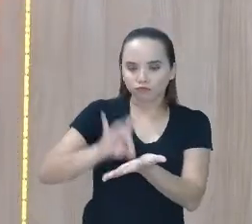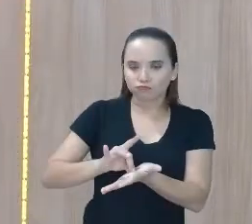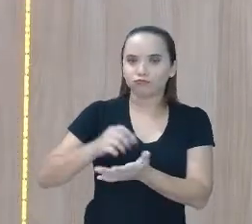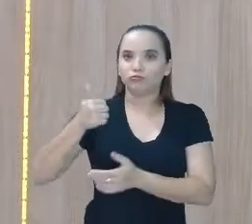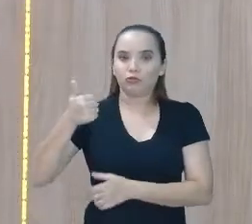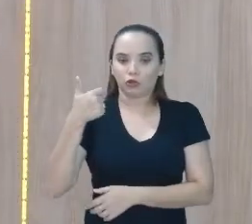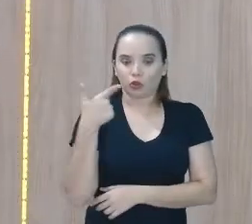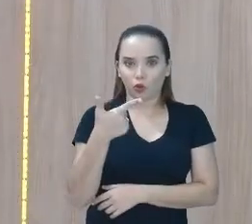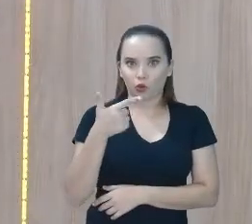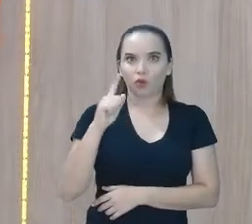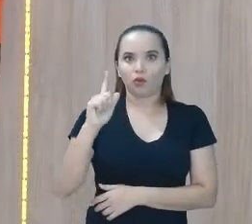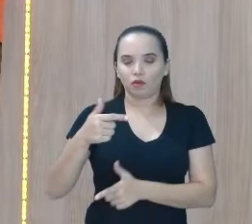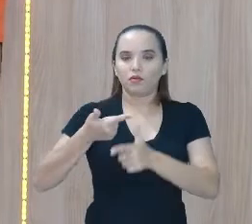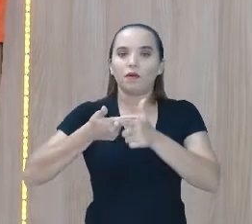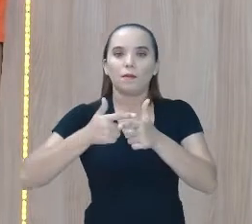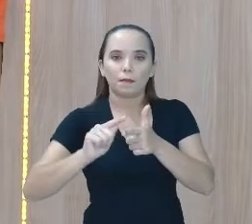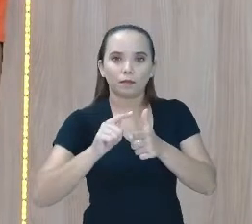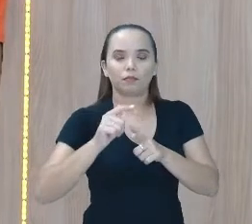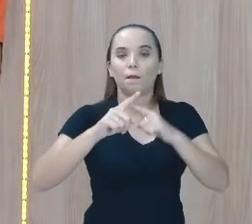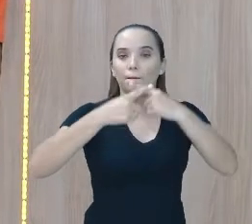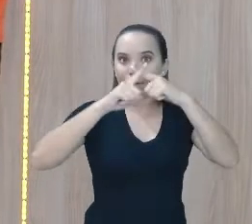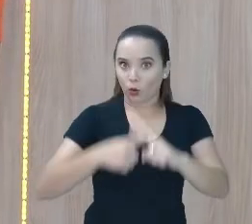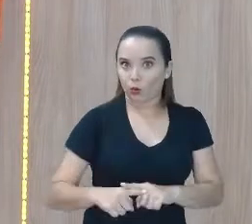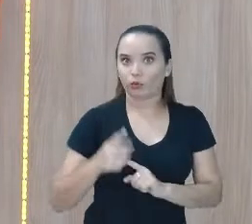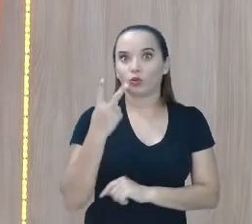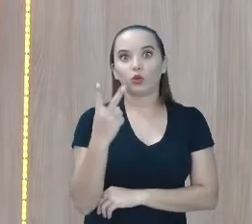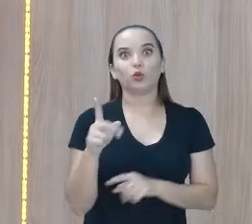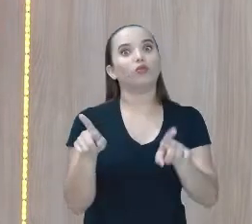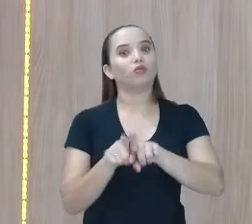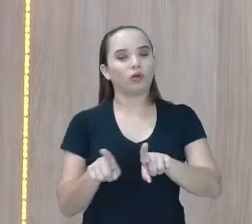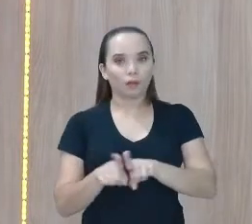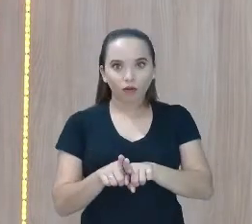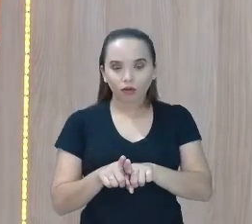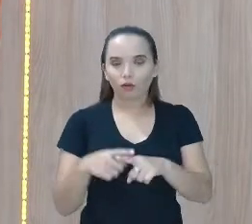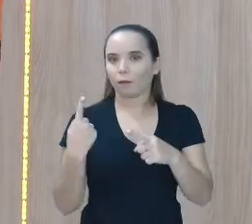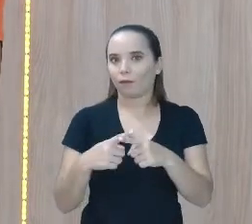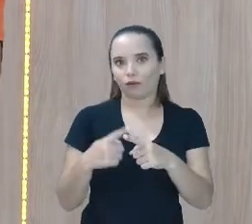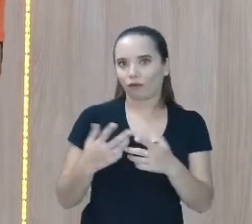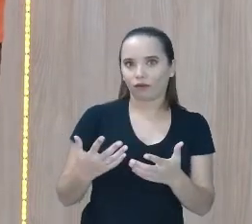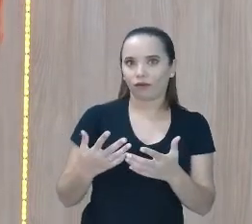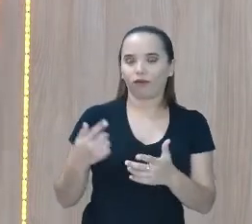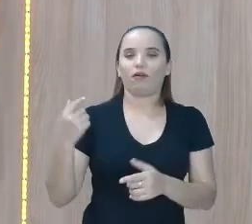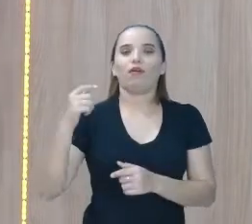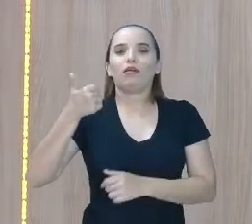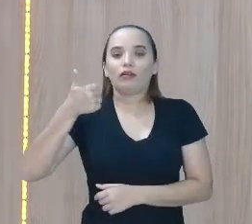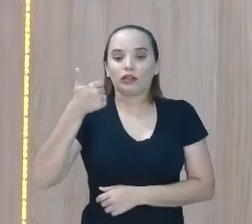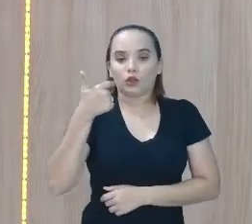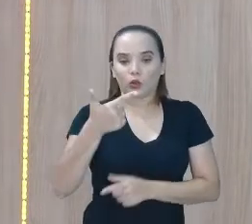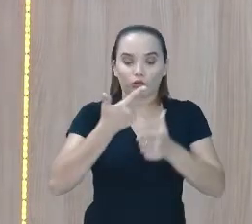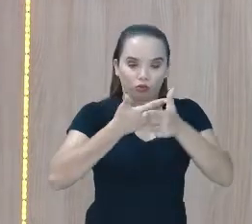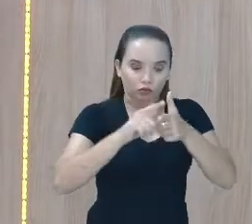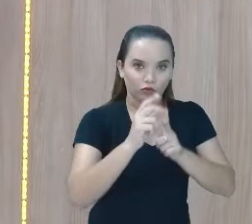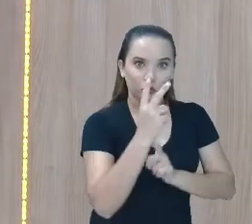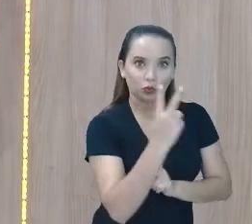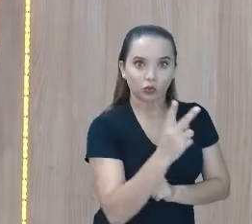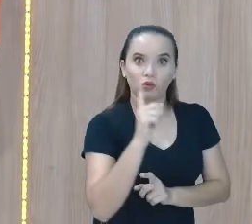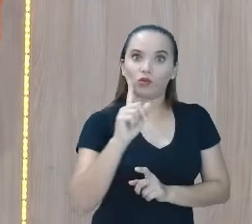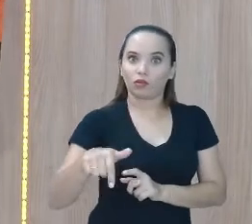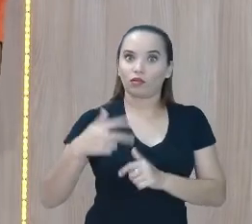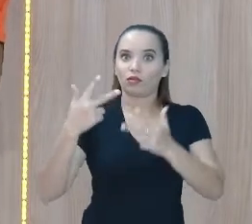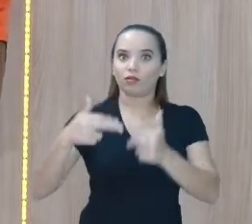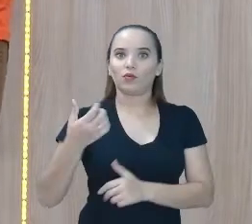múltiplo de quem? De 2, certo? Porque quando eu dividir 12 por 2, vai dar igual a